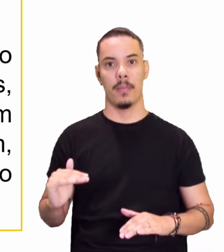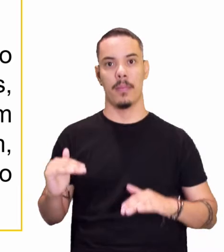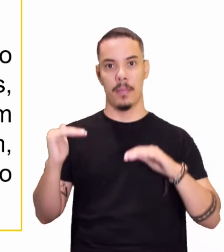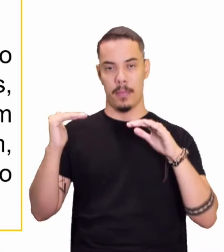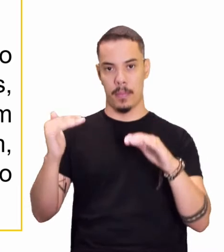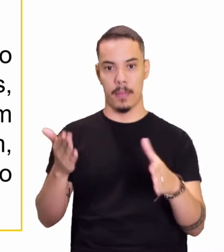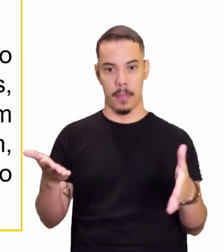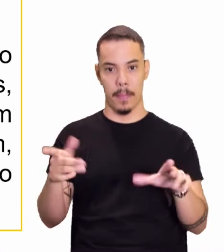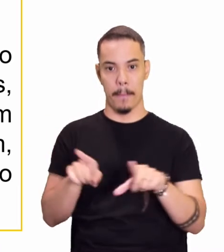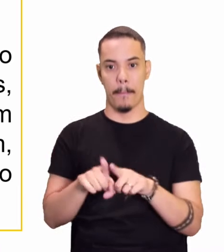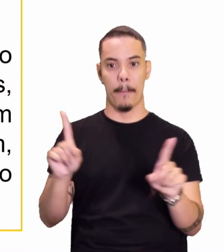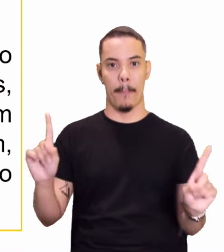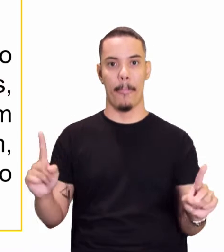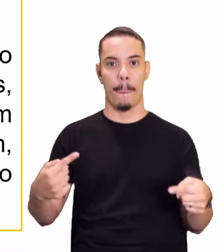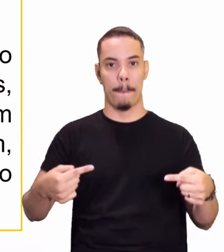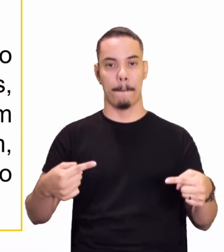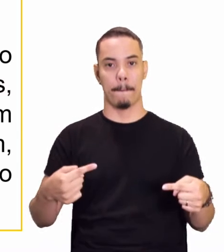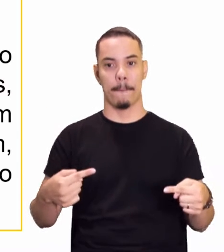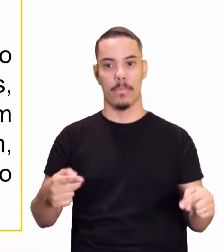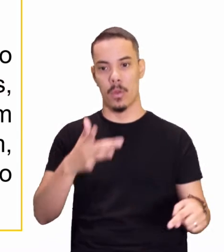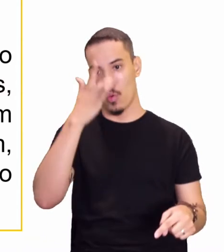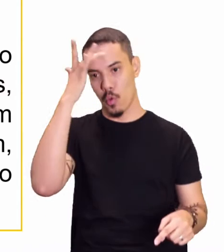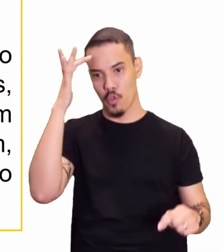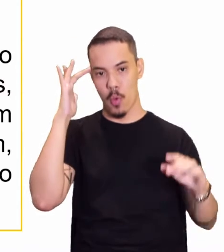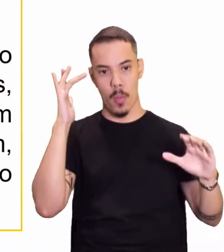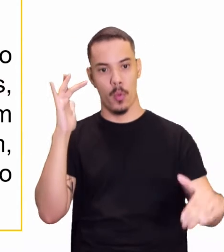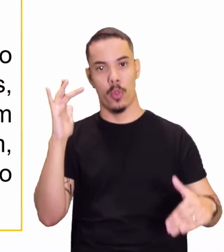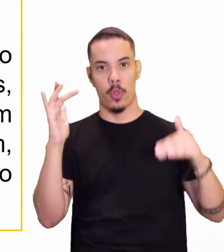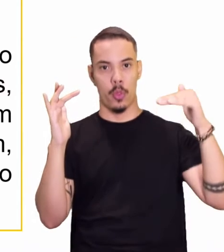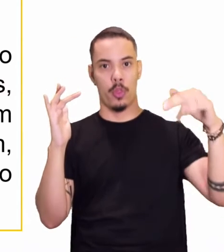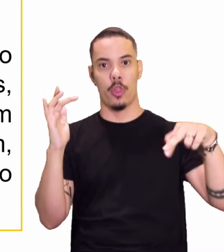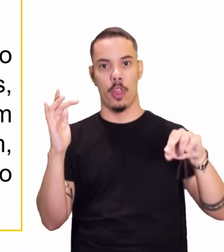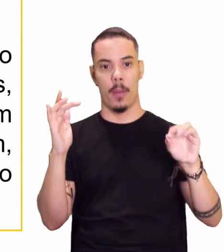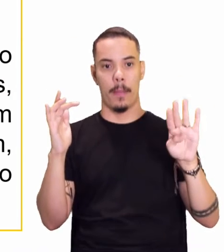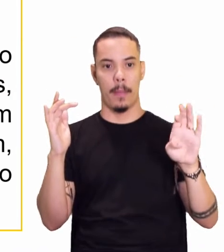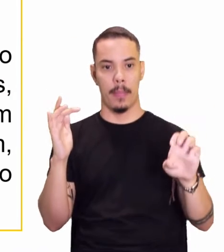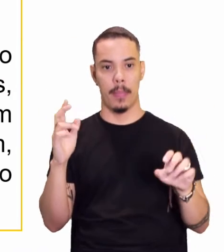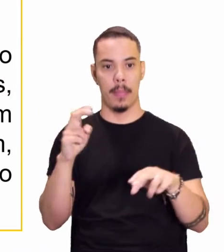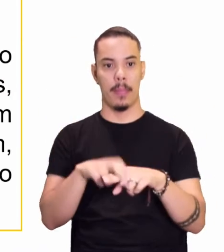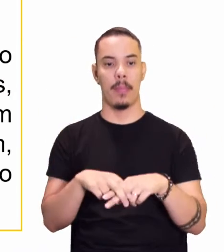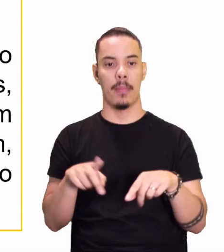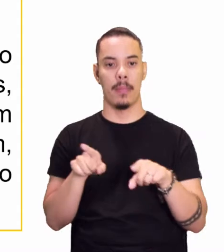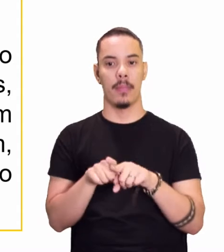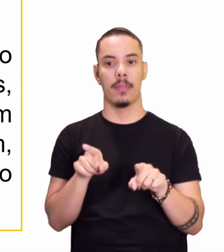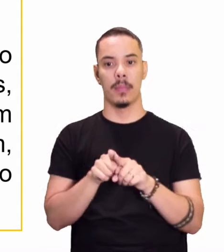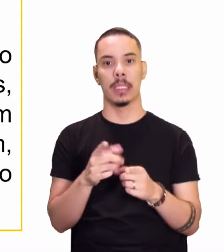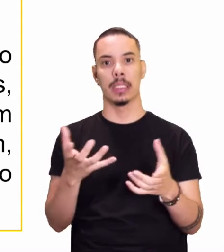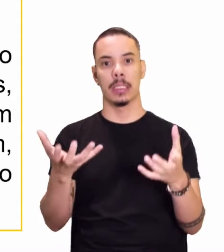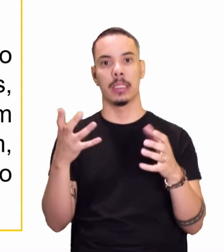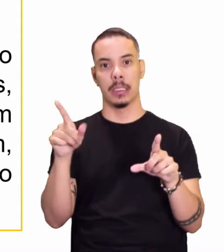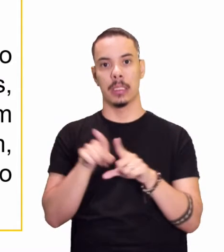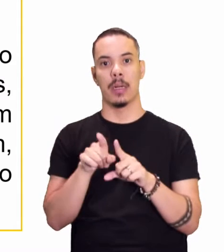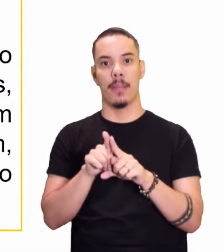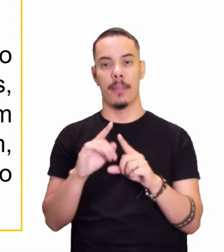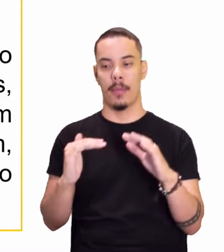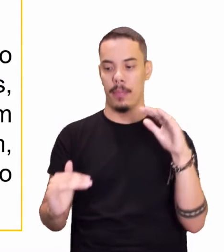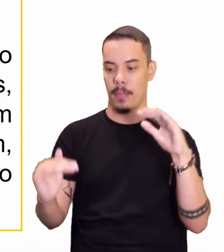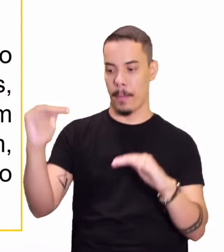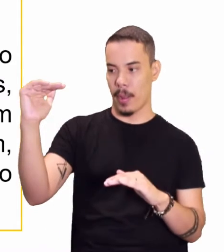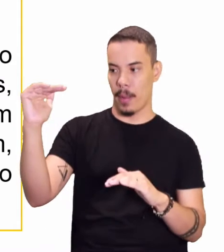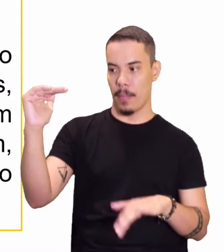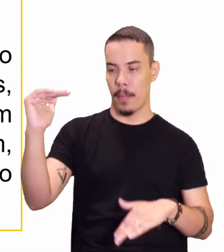burgueses agora competiam com a nobreza pelo poder econômico e social. A